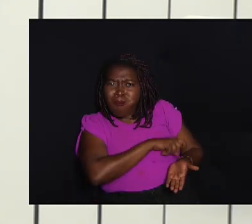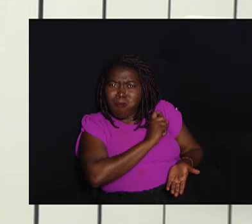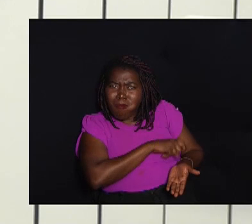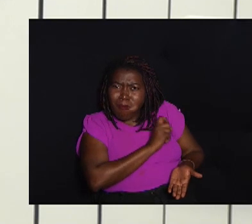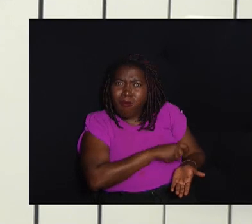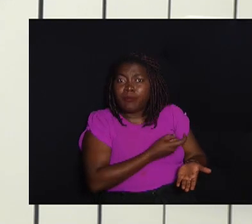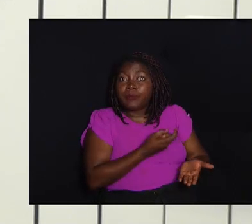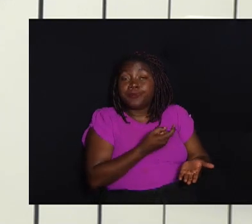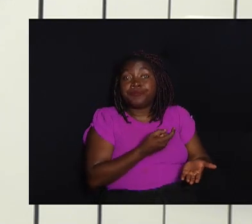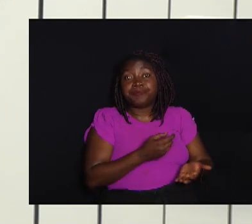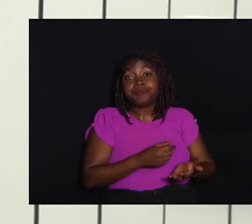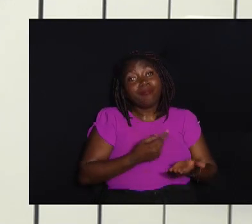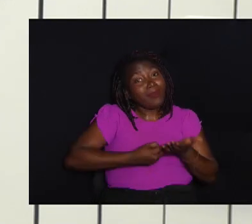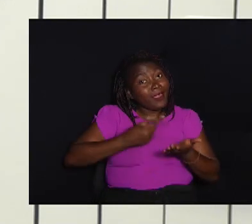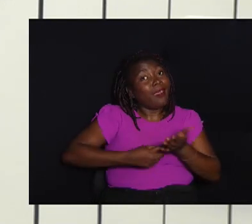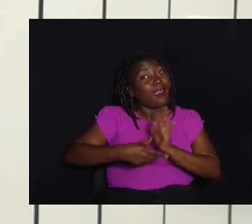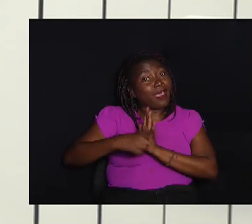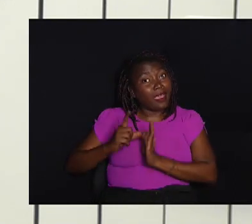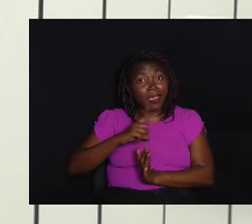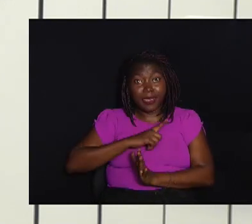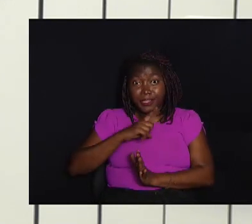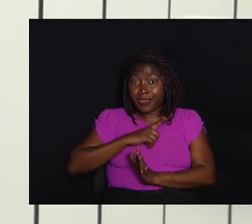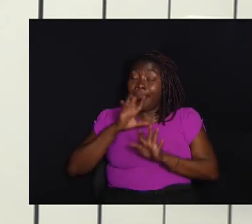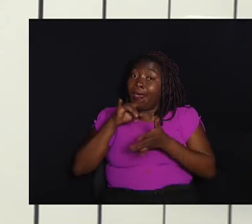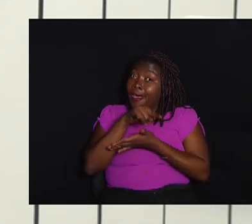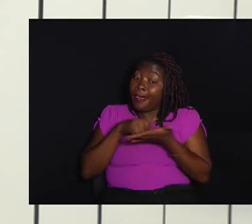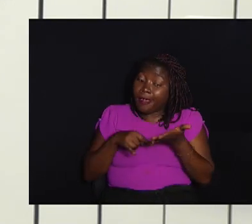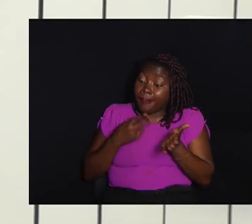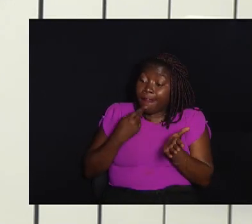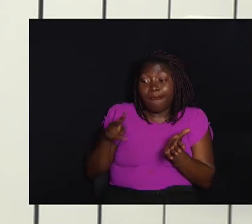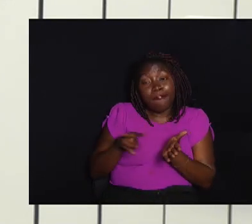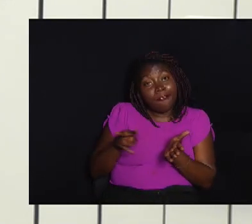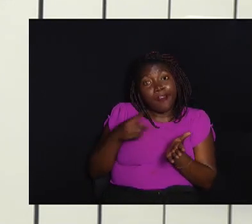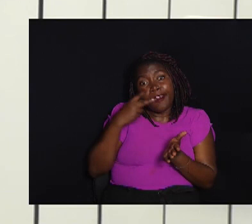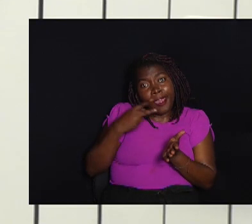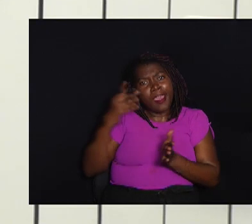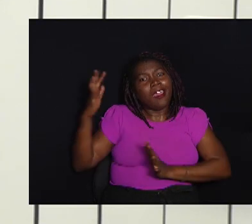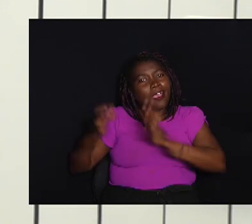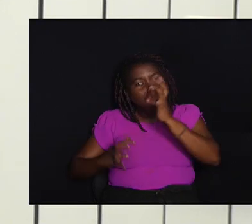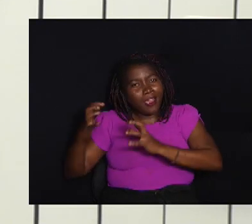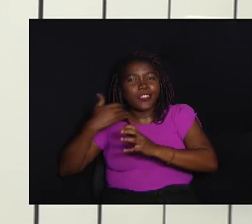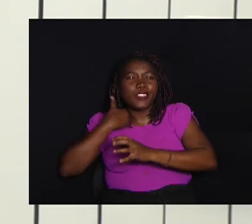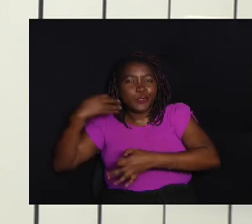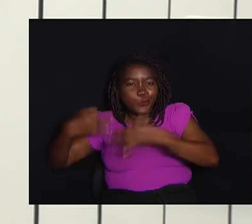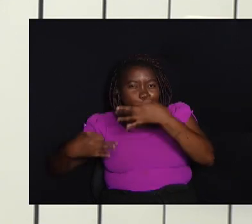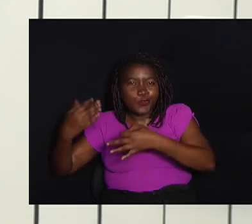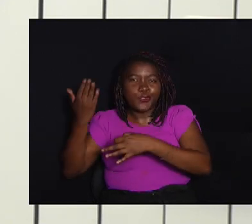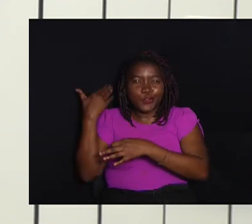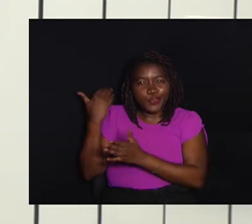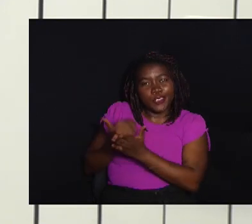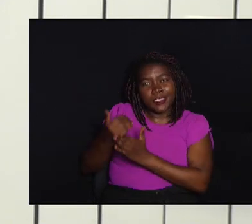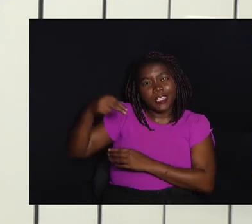as partes. Em nota à imprensa, foi isso que eles falaram. Os dois brigaram na justiça desde novembro de 2023, quando